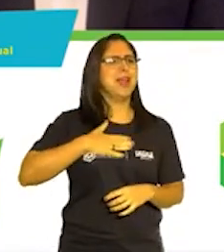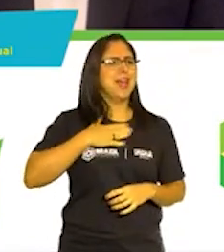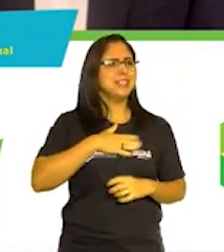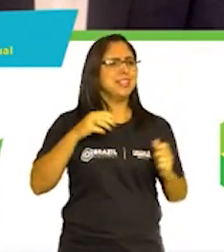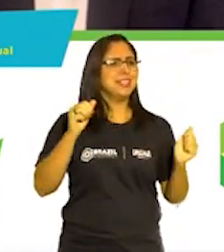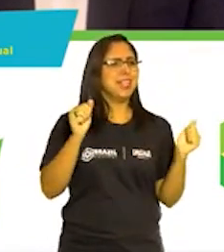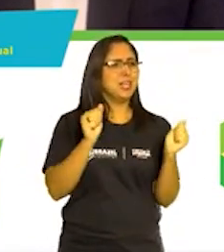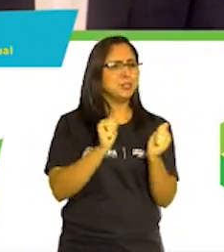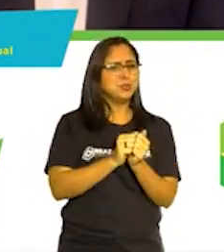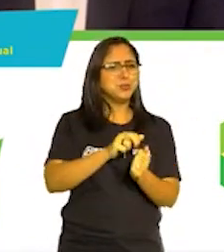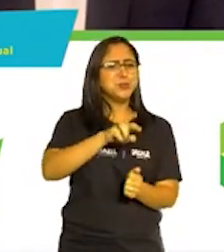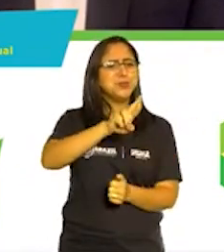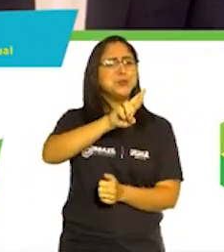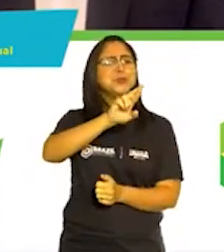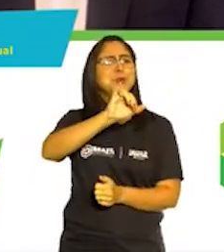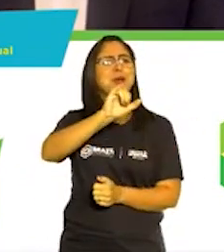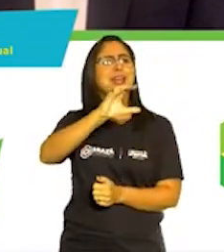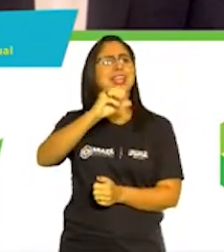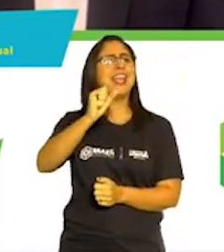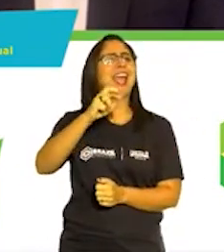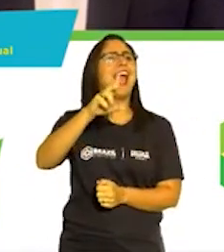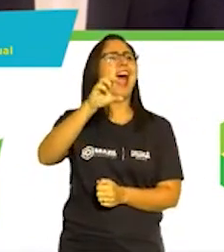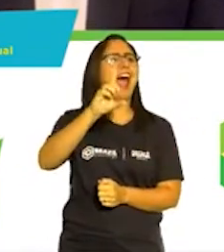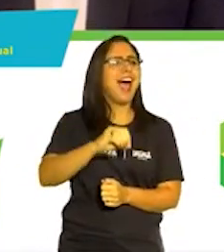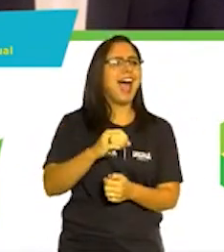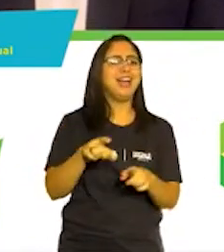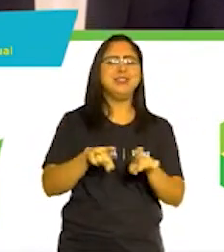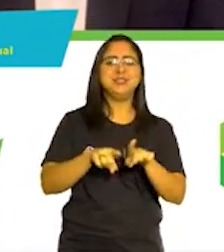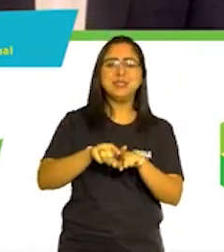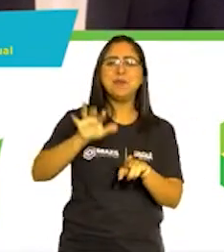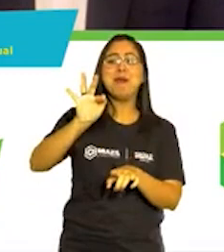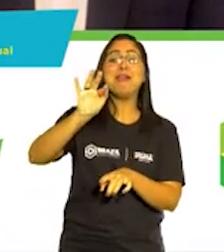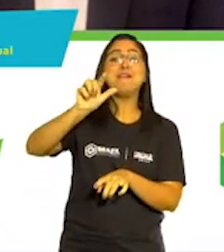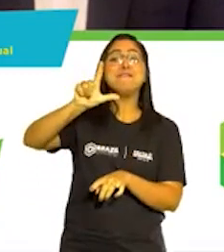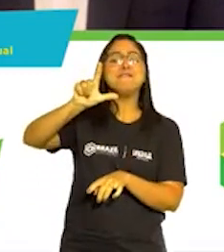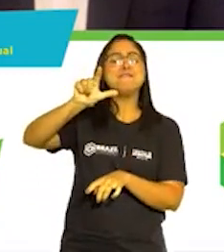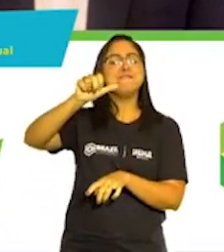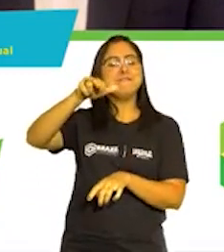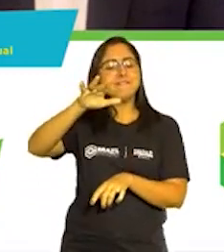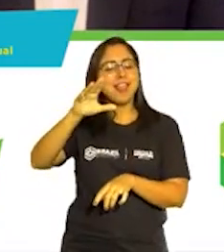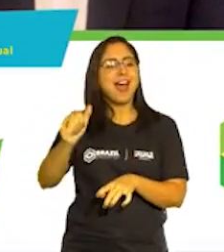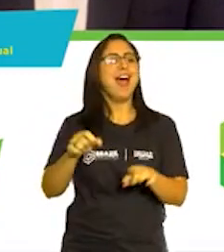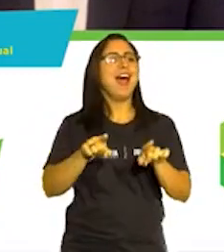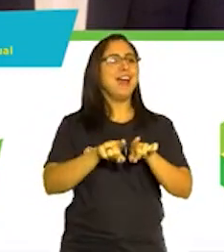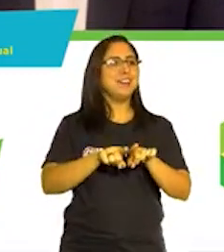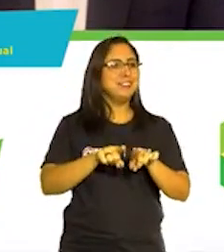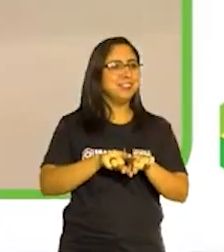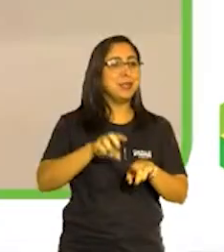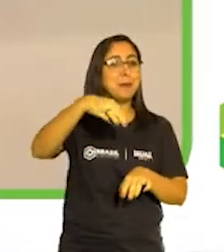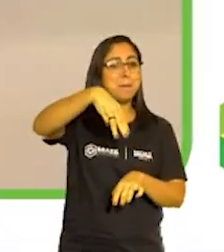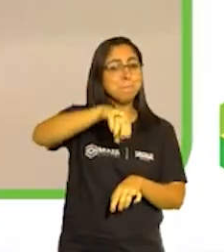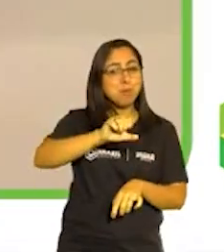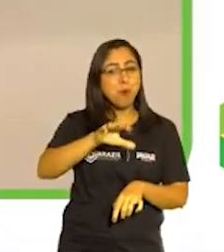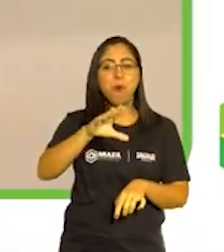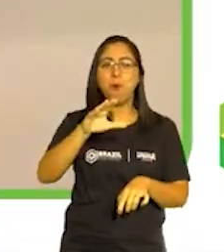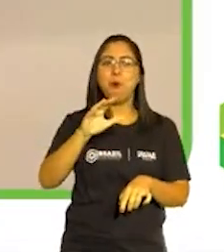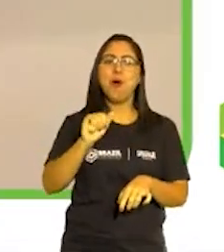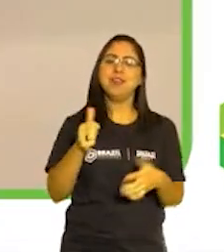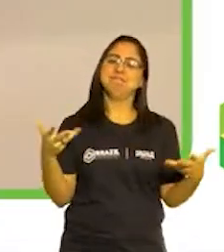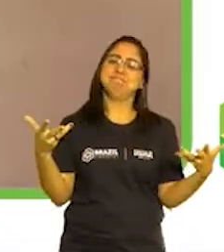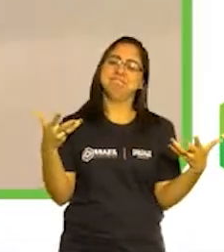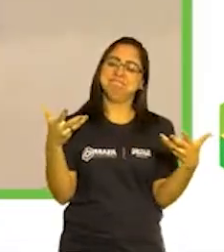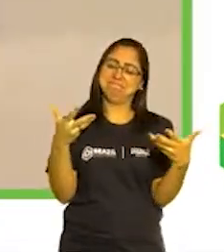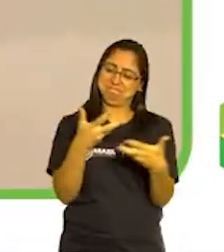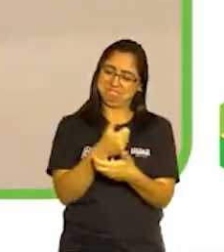do Livre, minhas queridas amigas Flávia e Mônica, jornalistas de primeira. Olha, Mônica, você fez uma pergunta assim,